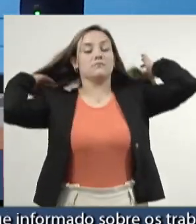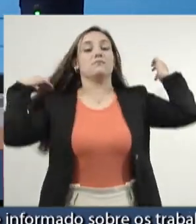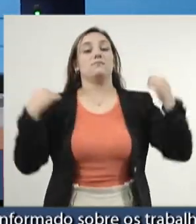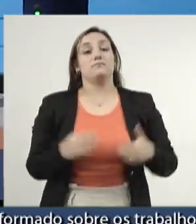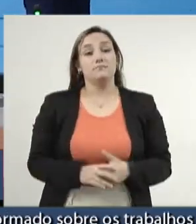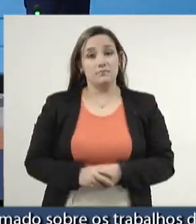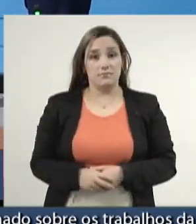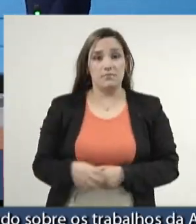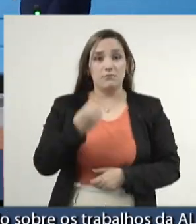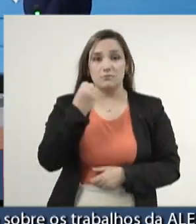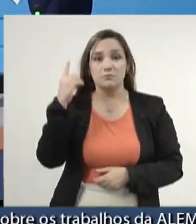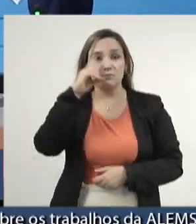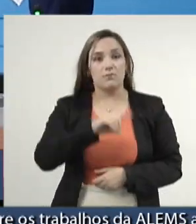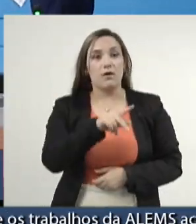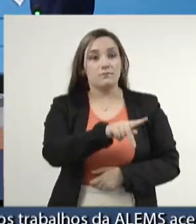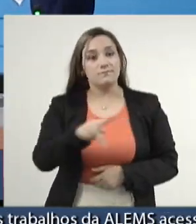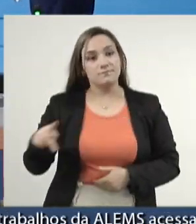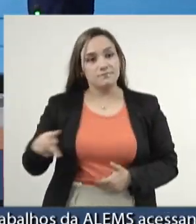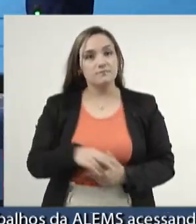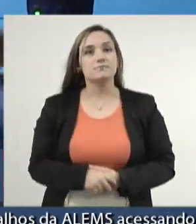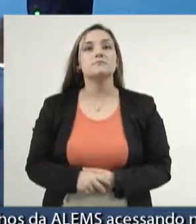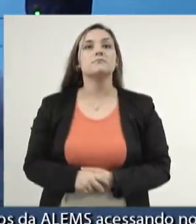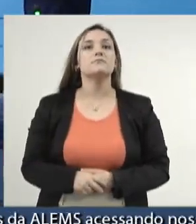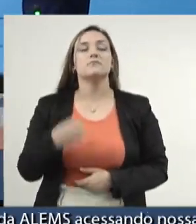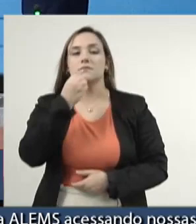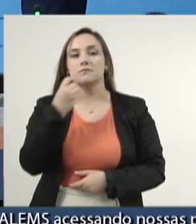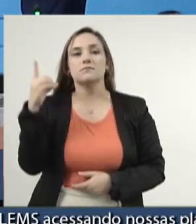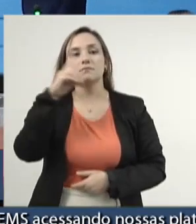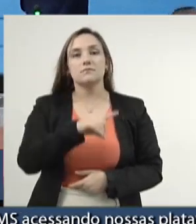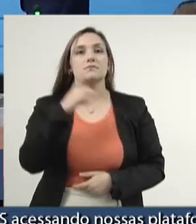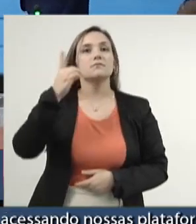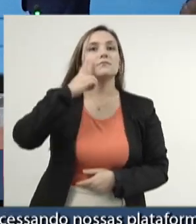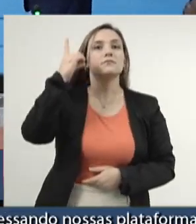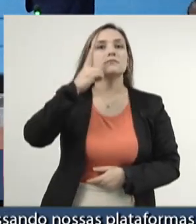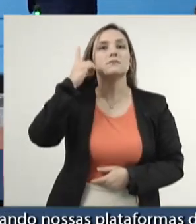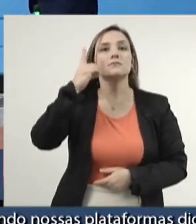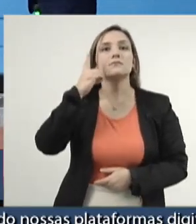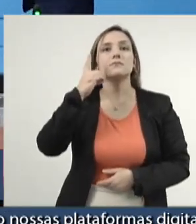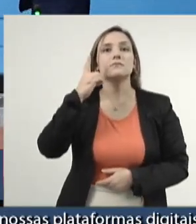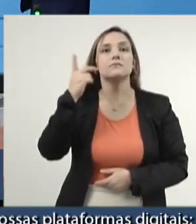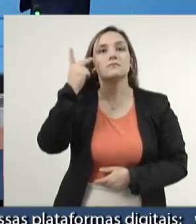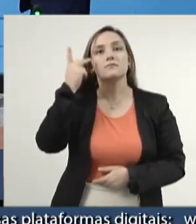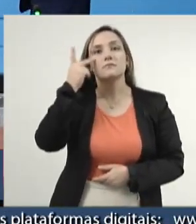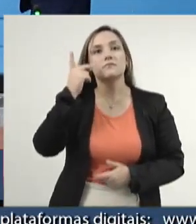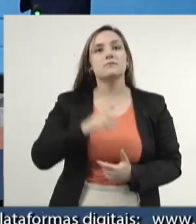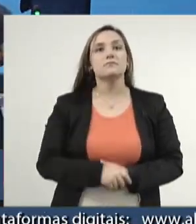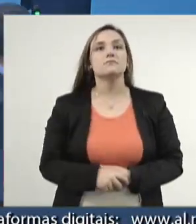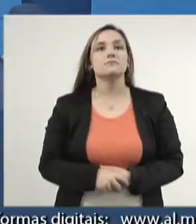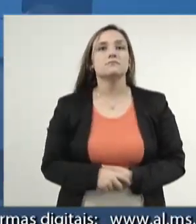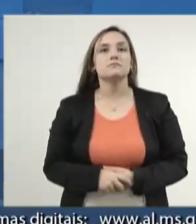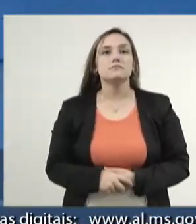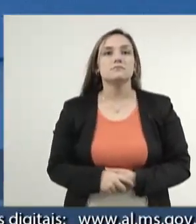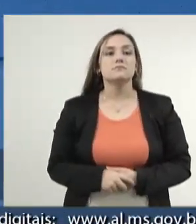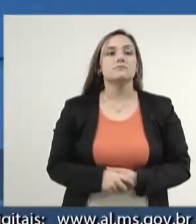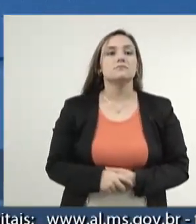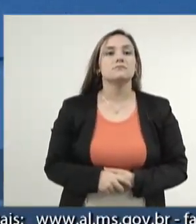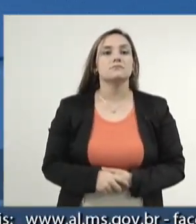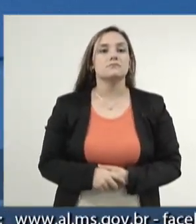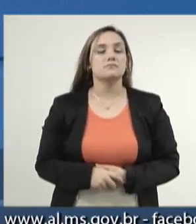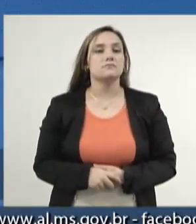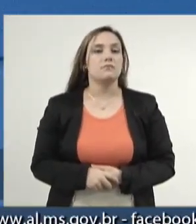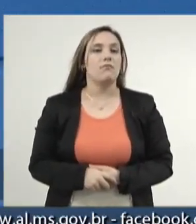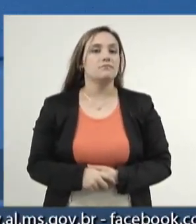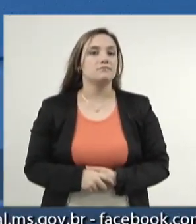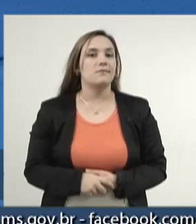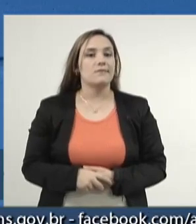Bom dia, presidente. Bom dia, deputado Pedro Kemp, a todos os colegas. Gostaria de registrar aqui, senhor